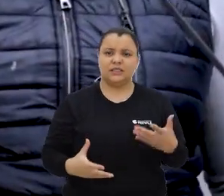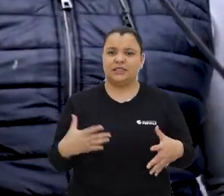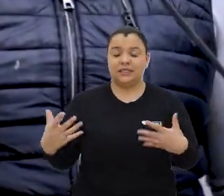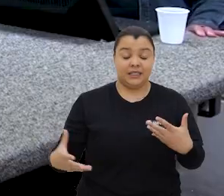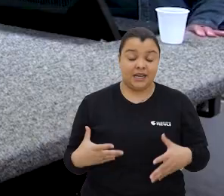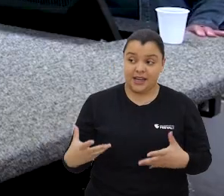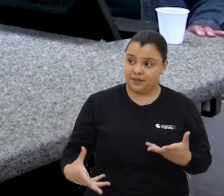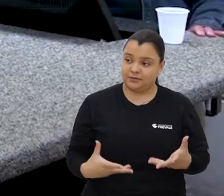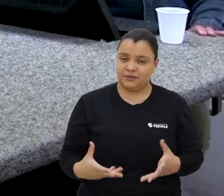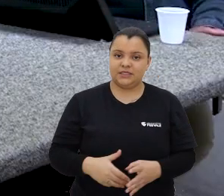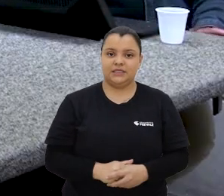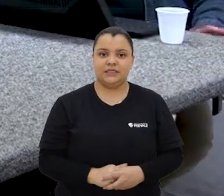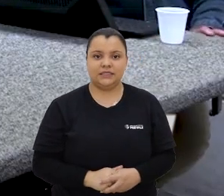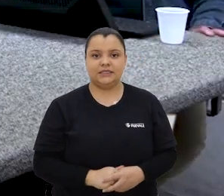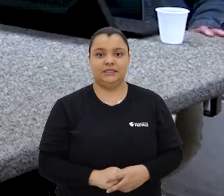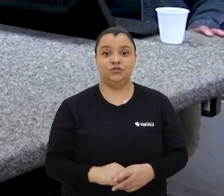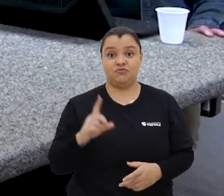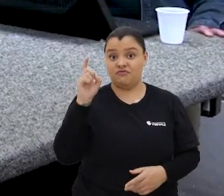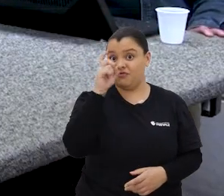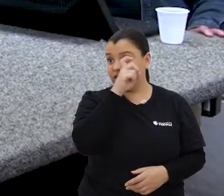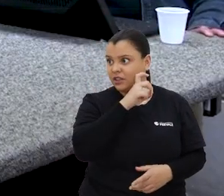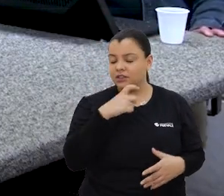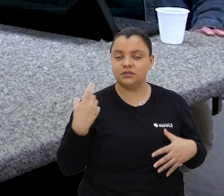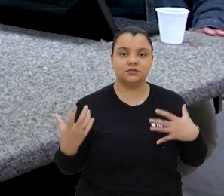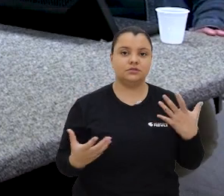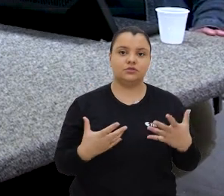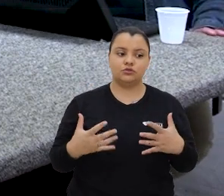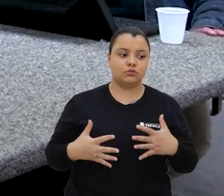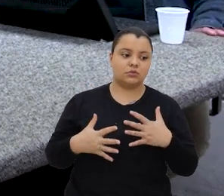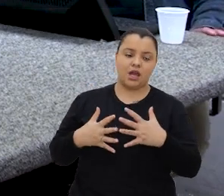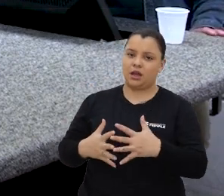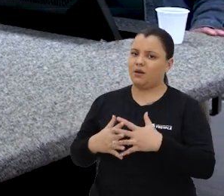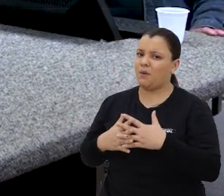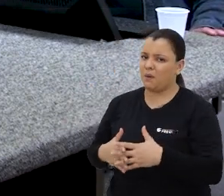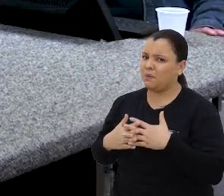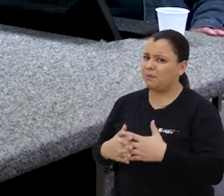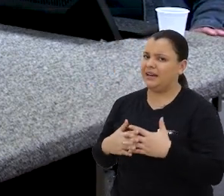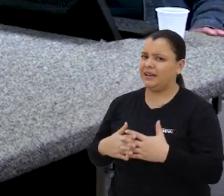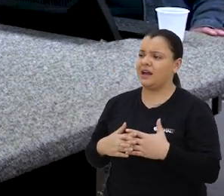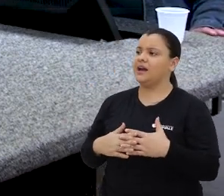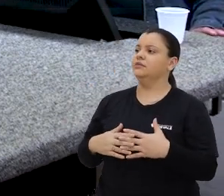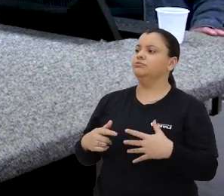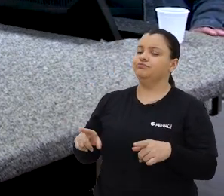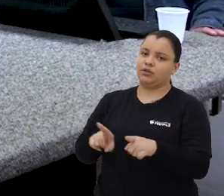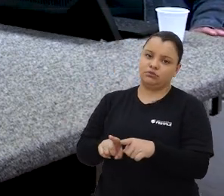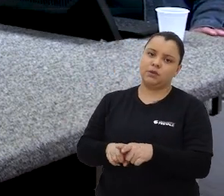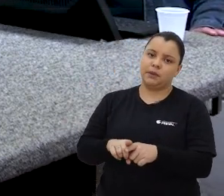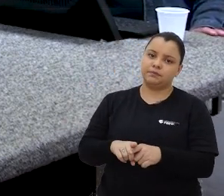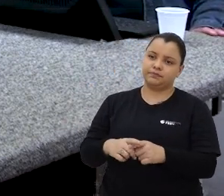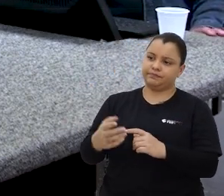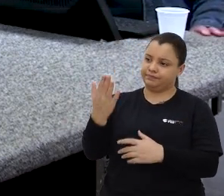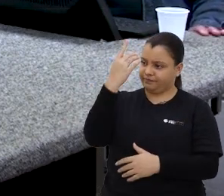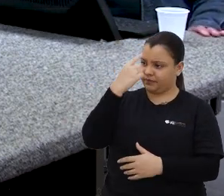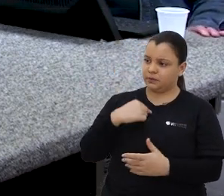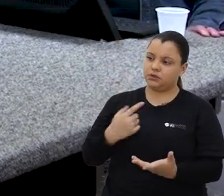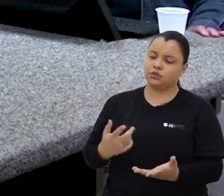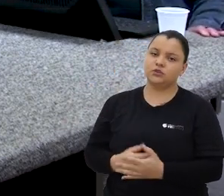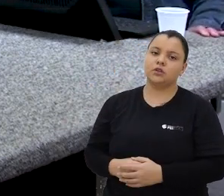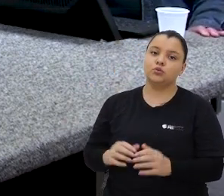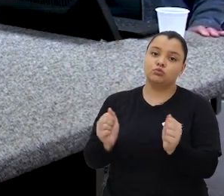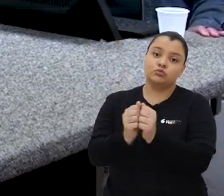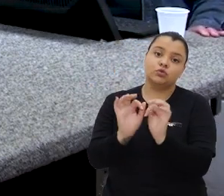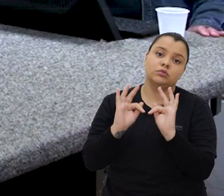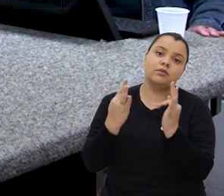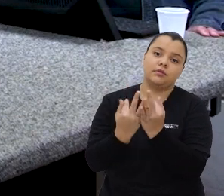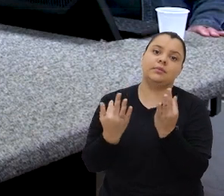é uma escadinha... Exato, que é difícil. É complicado e difícil. E até eu também me identifico, porque eu também vim de uma família, assim,